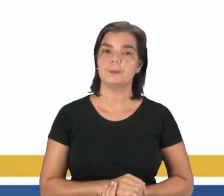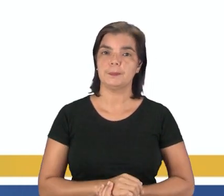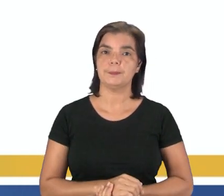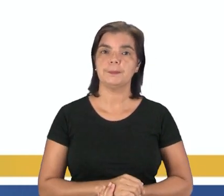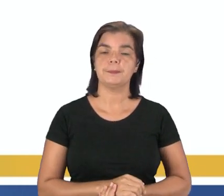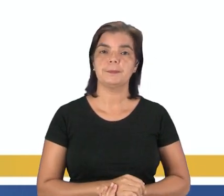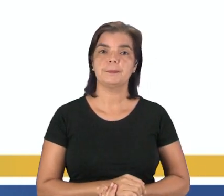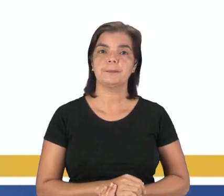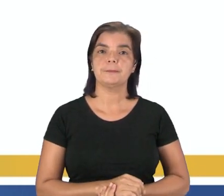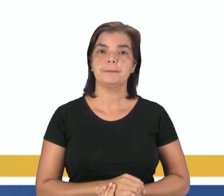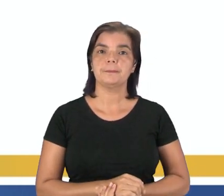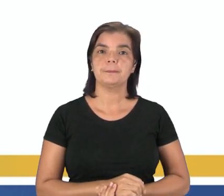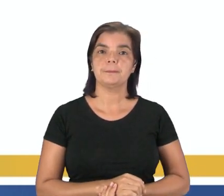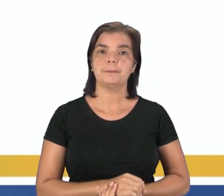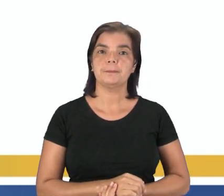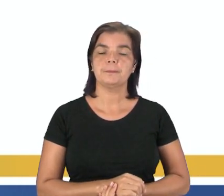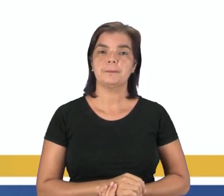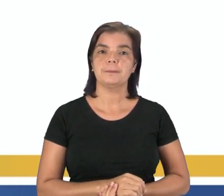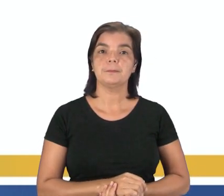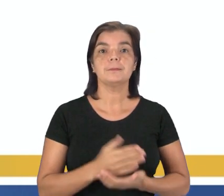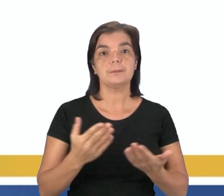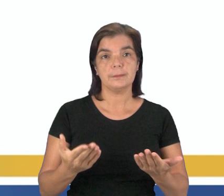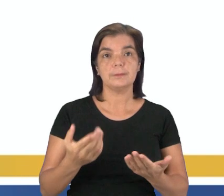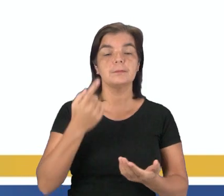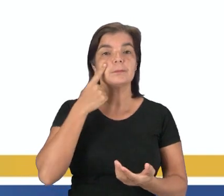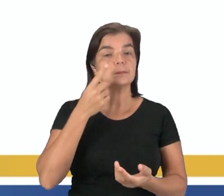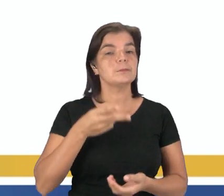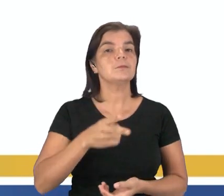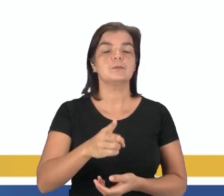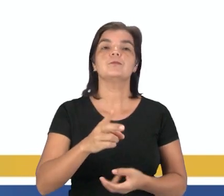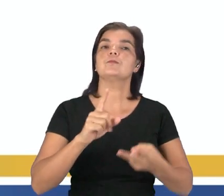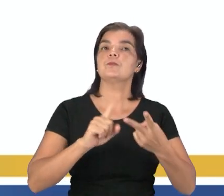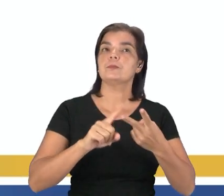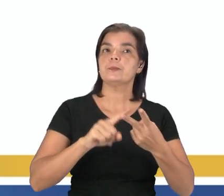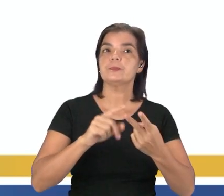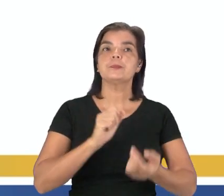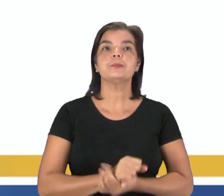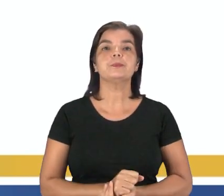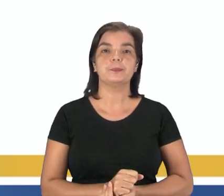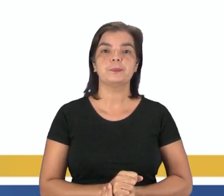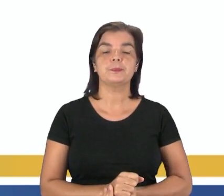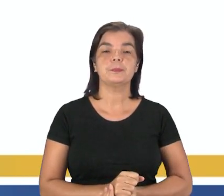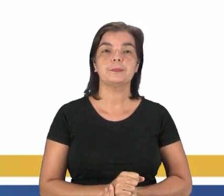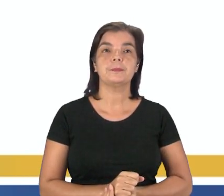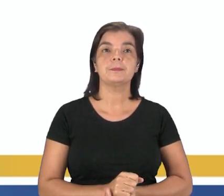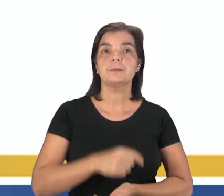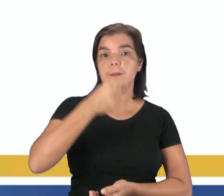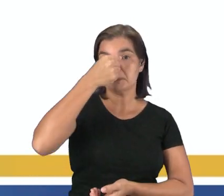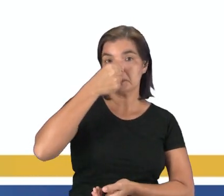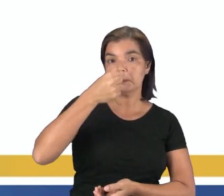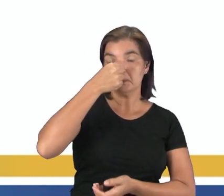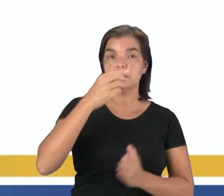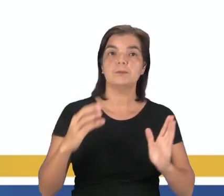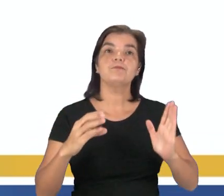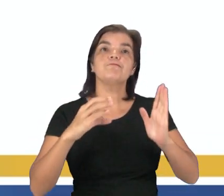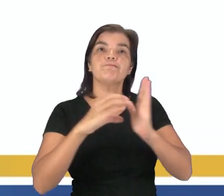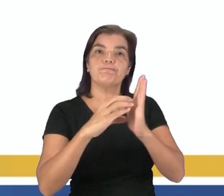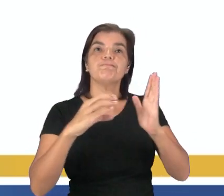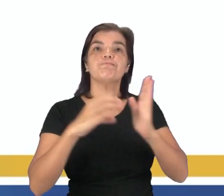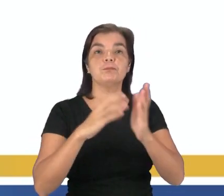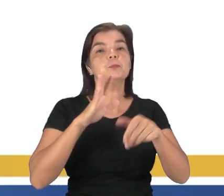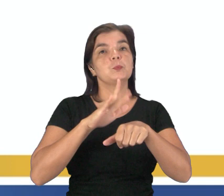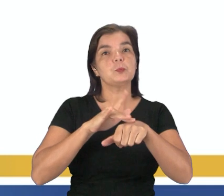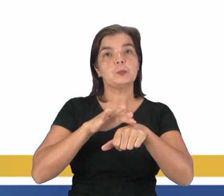de antígenos. E aí, para a gente continuar, nós temos aí a nossa última questão. Gripe e AIDS